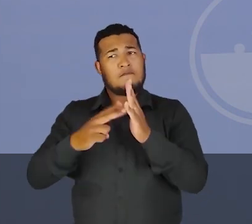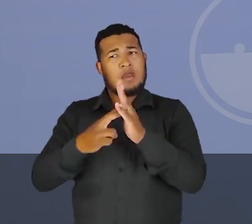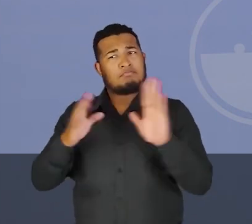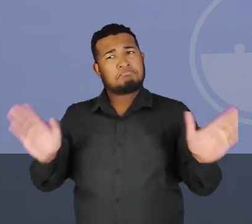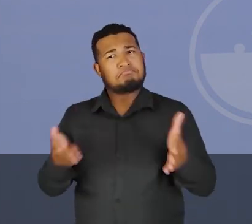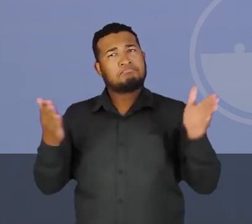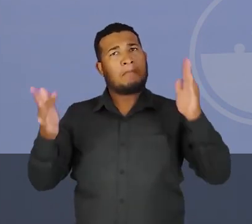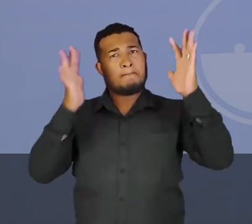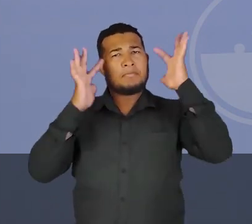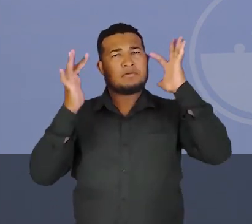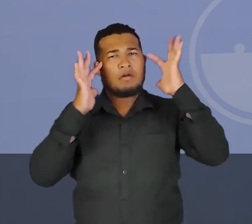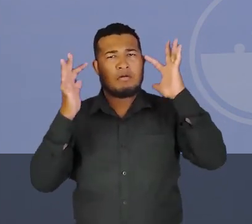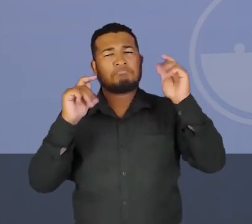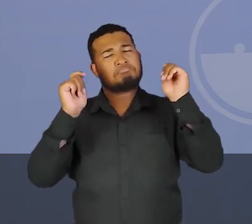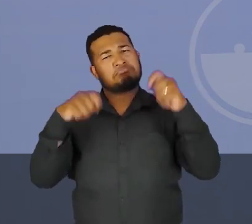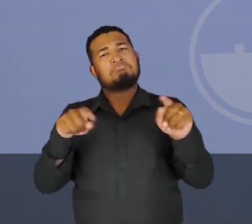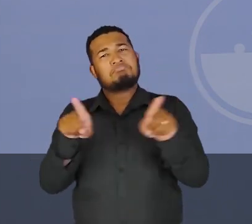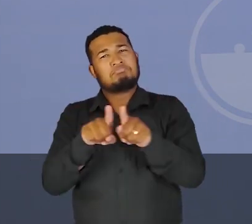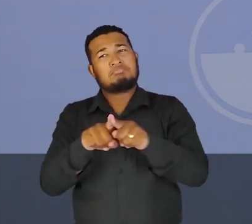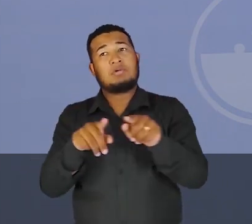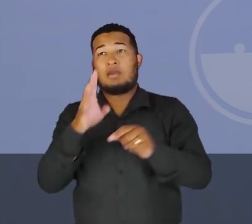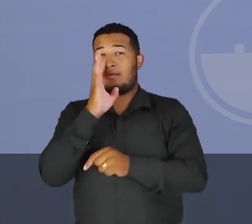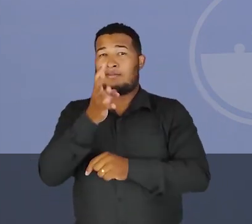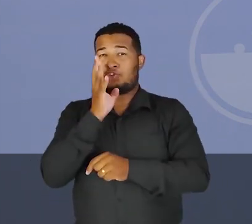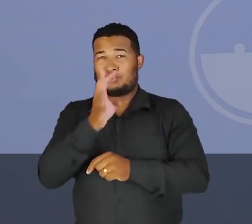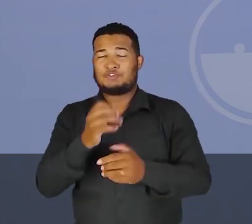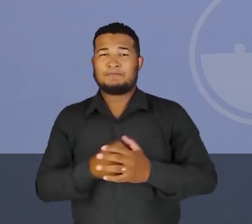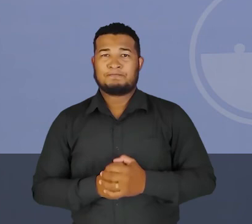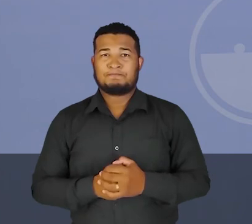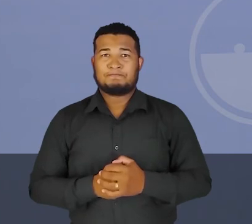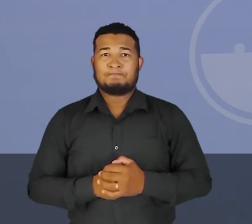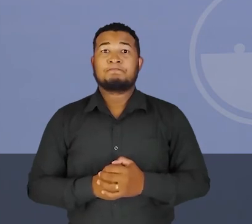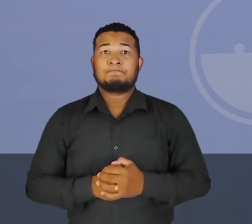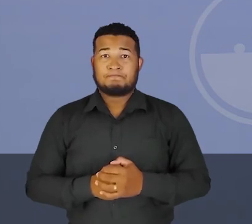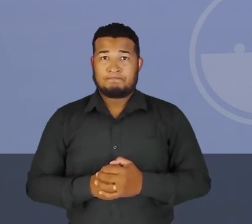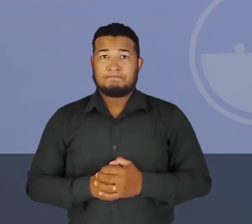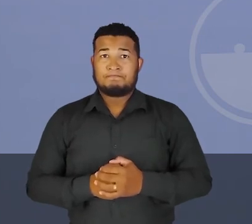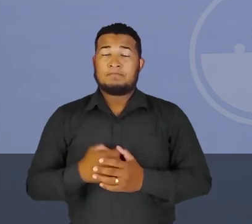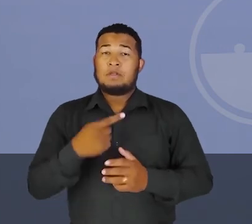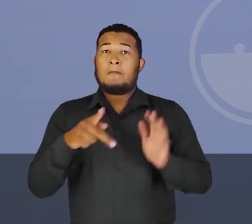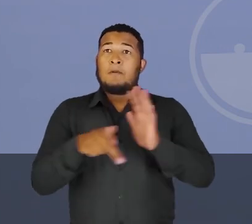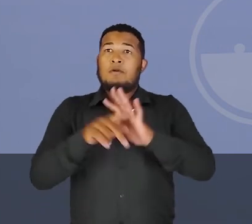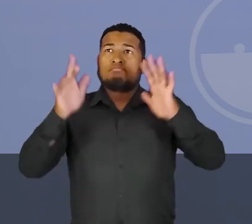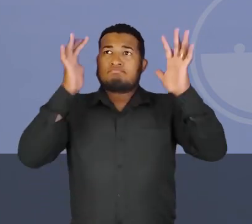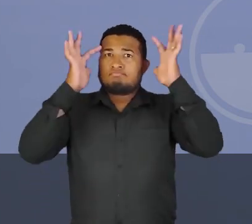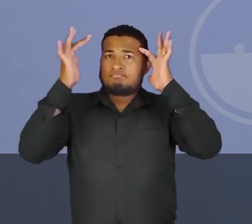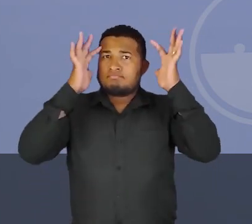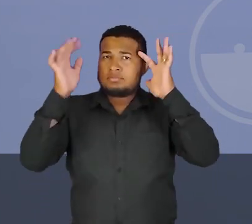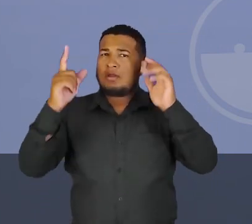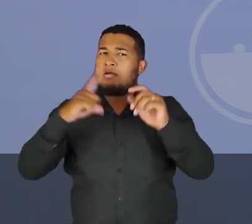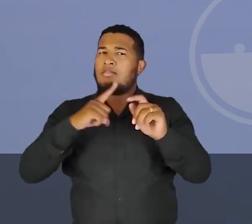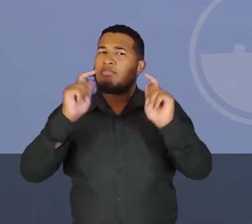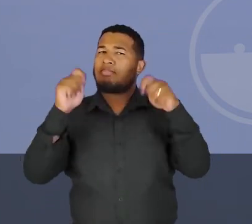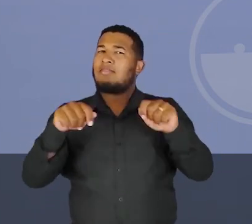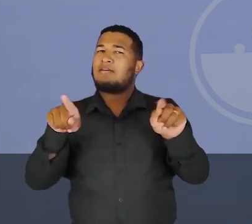né? Instiga o pensamento e a crítica. Parte desse trabalho do Meditações Extravagantes vocês